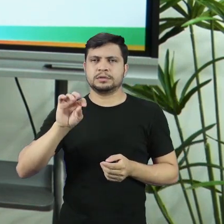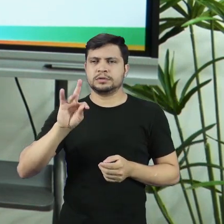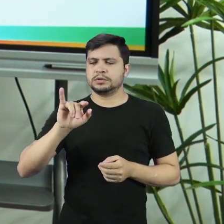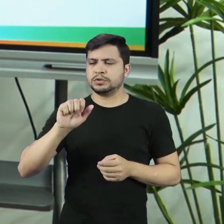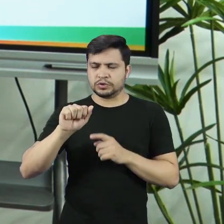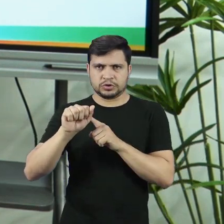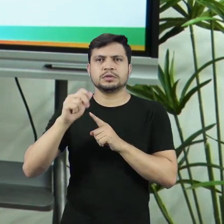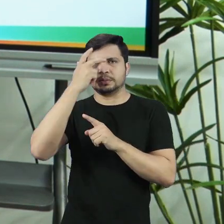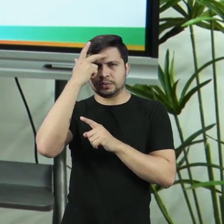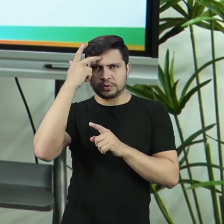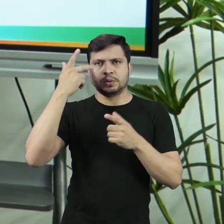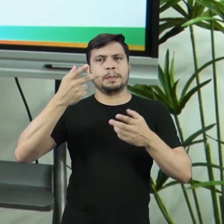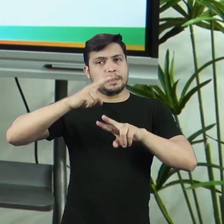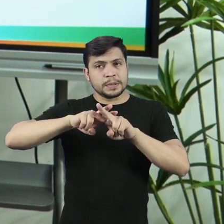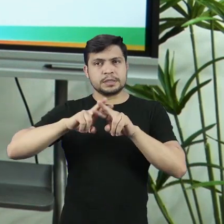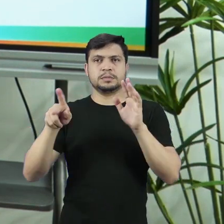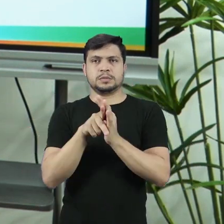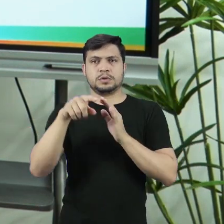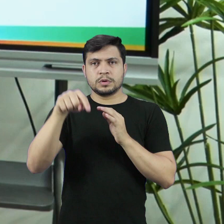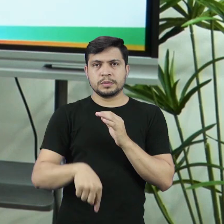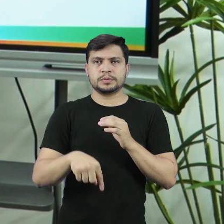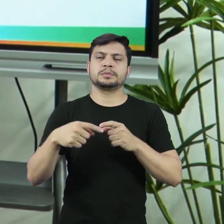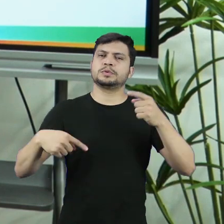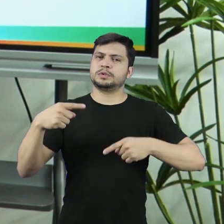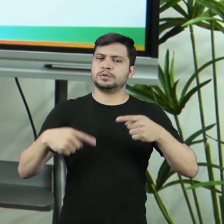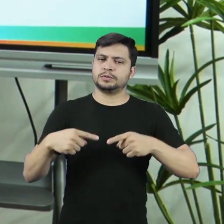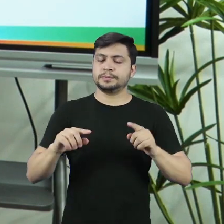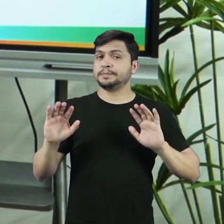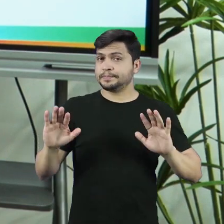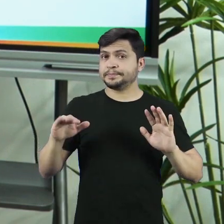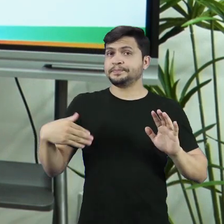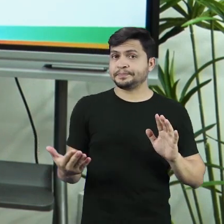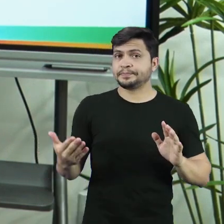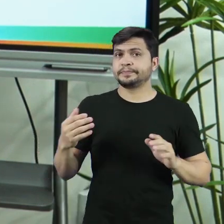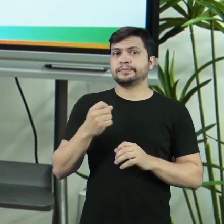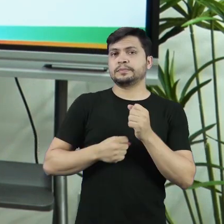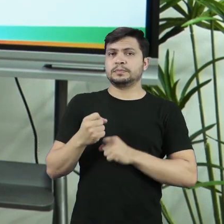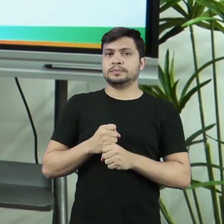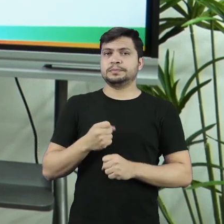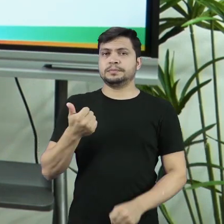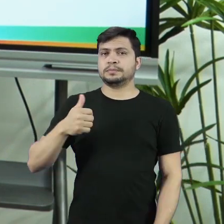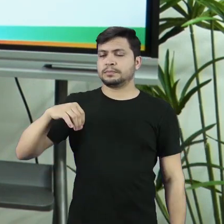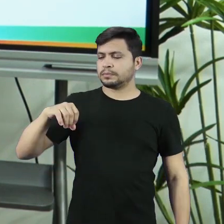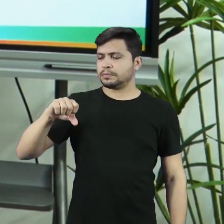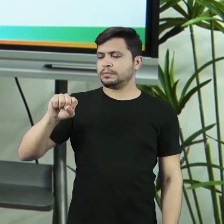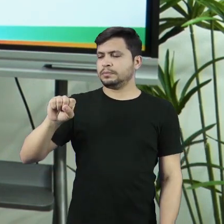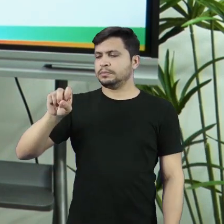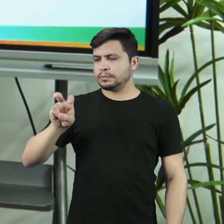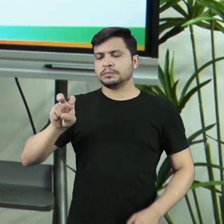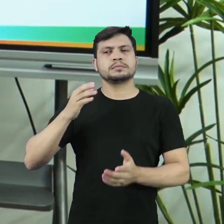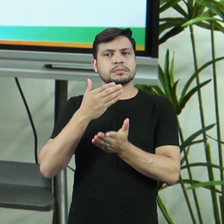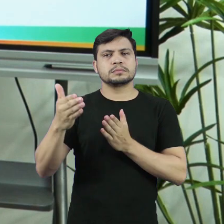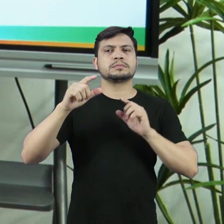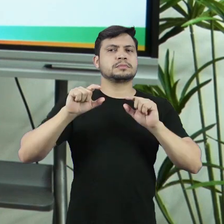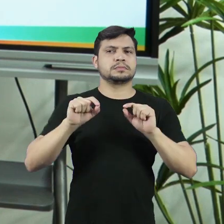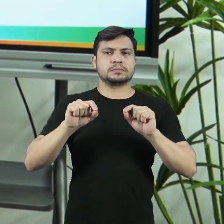exilados nesse período. E aí, em 85, a gente tem uma passagem para um período que começa a ser de eleição indireta e